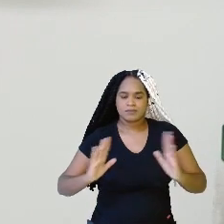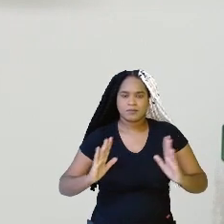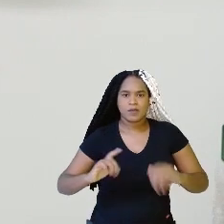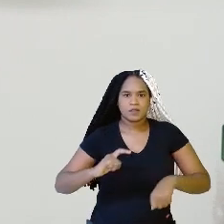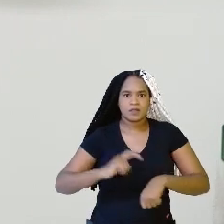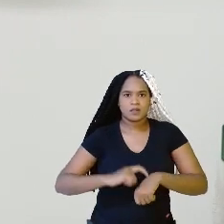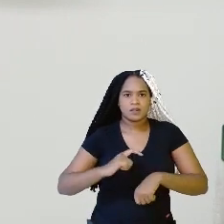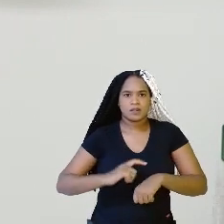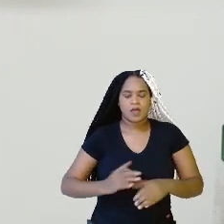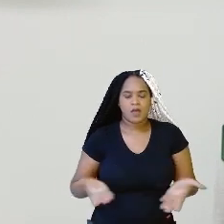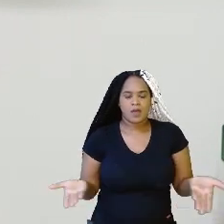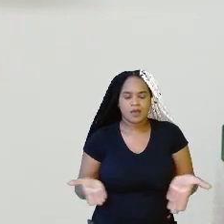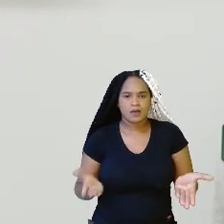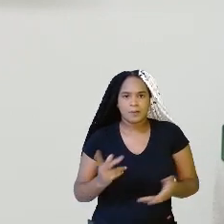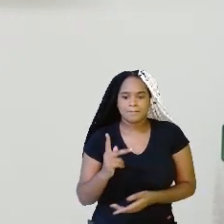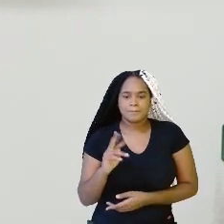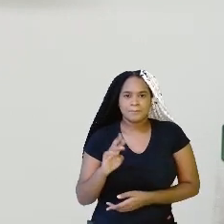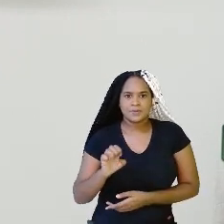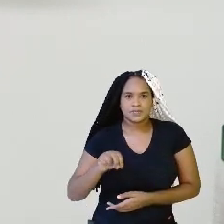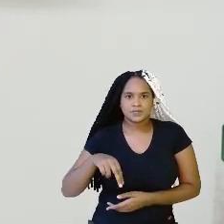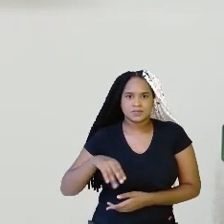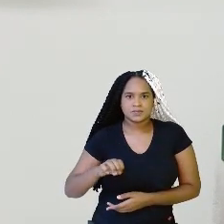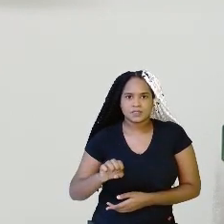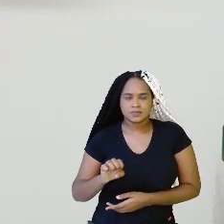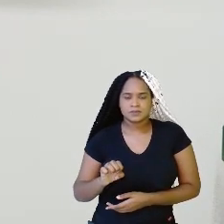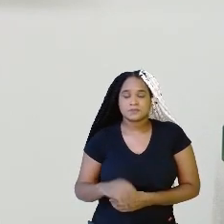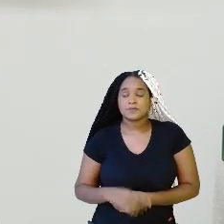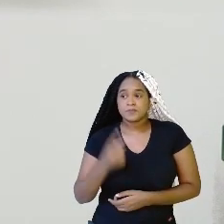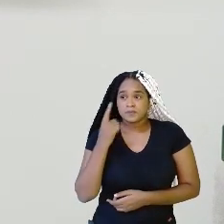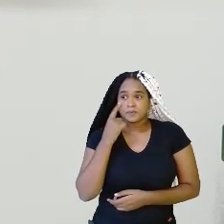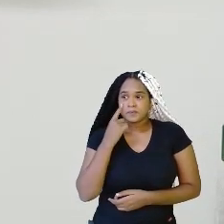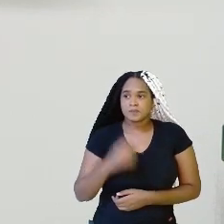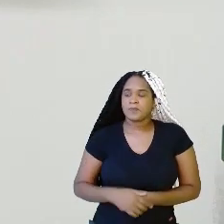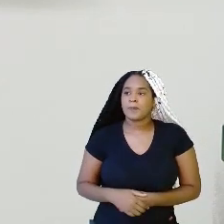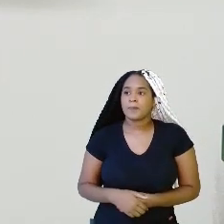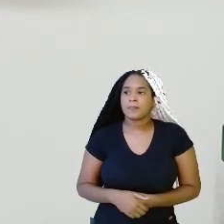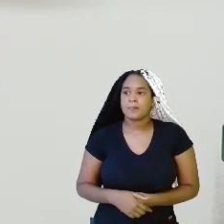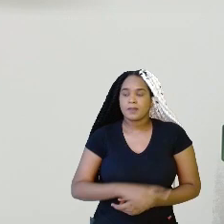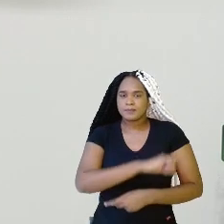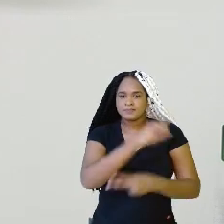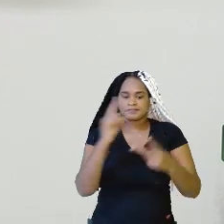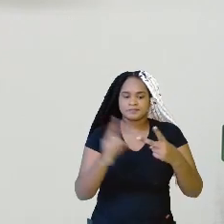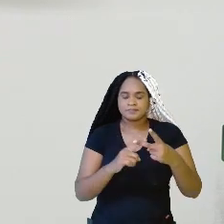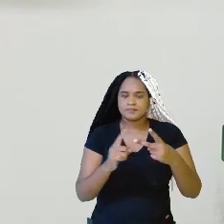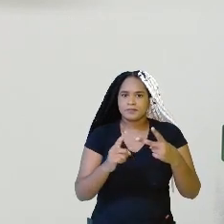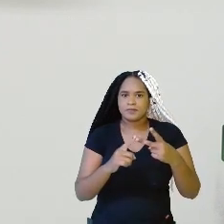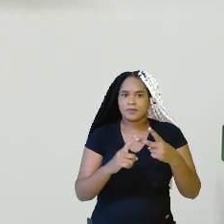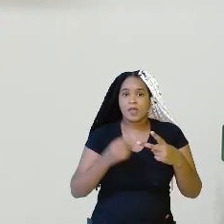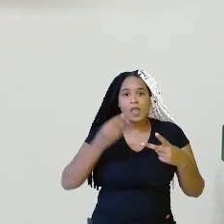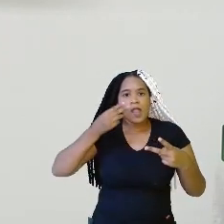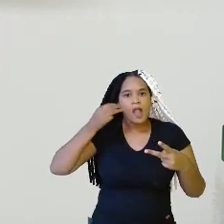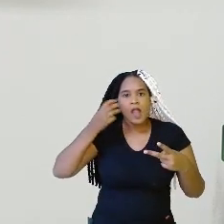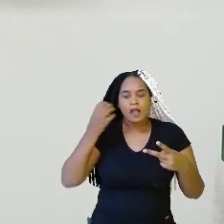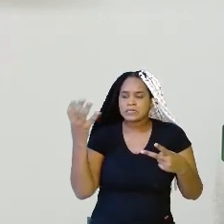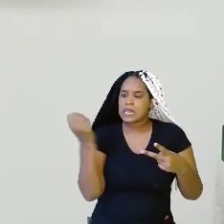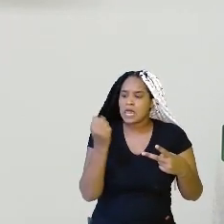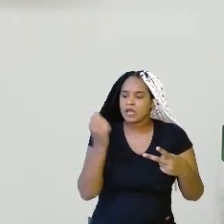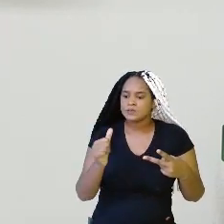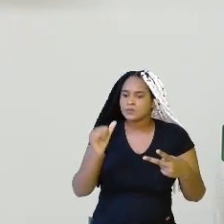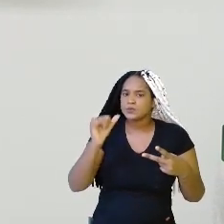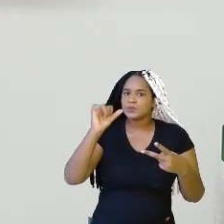dizer agora. A segunda frase. O gato de João bebeu todo o leite. Aconteceu